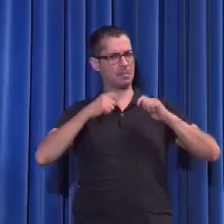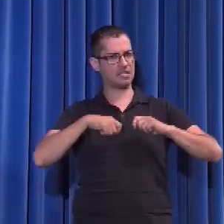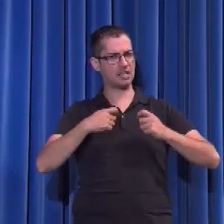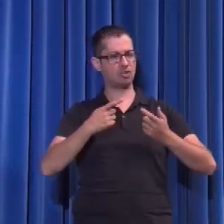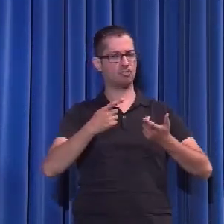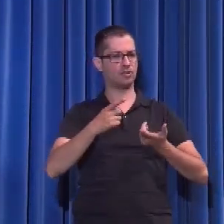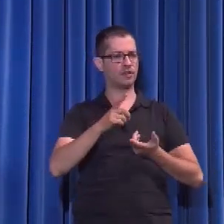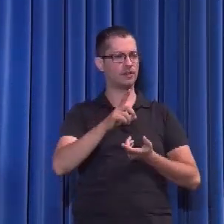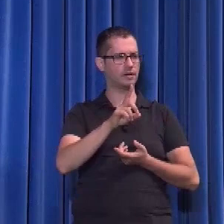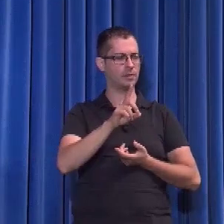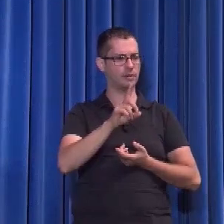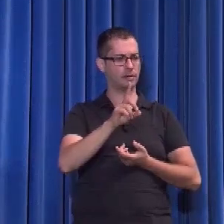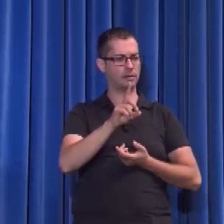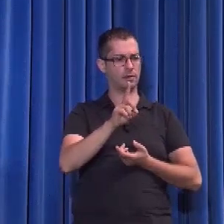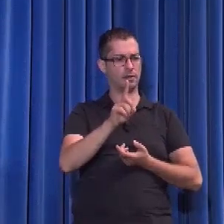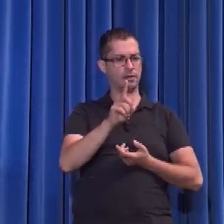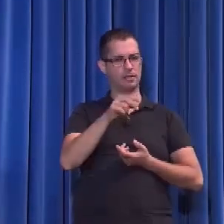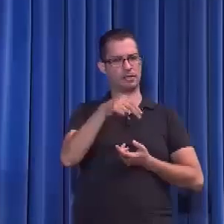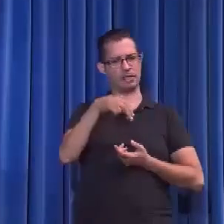4, 32.